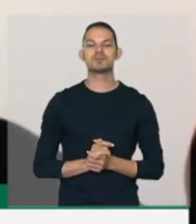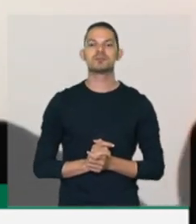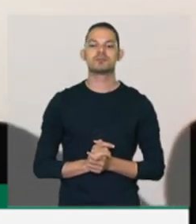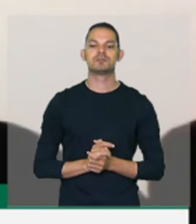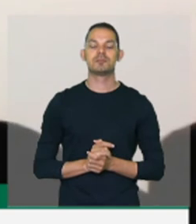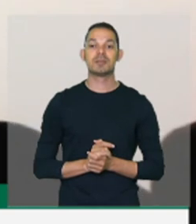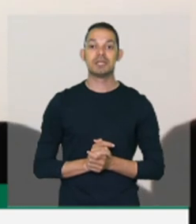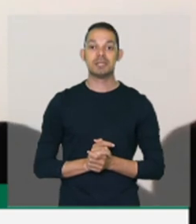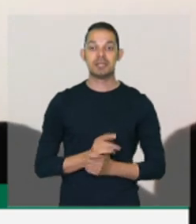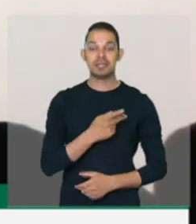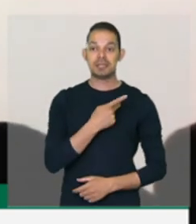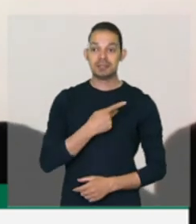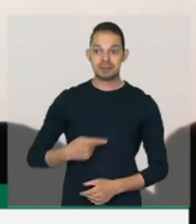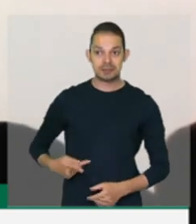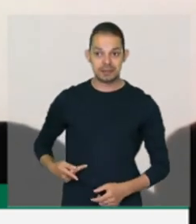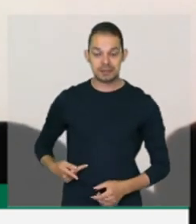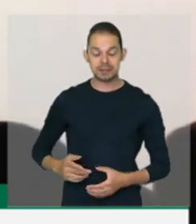Presidente.